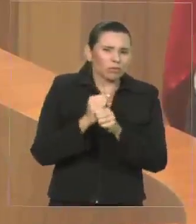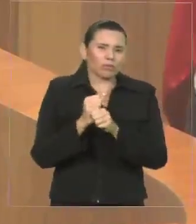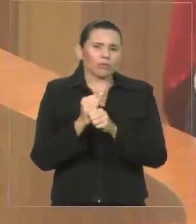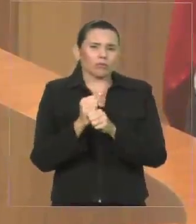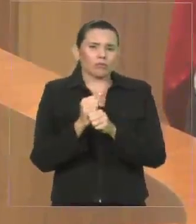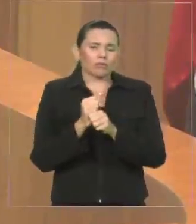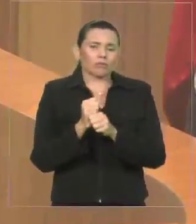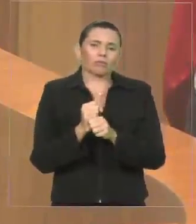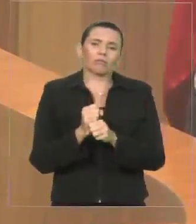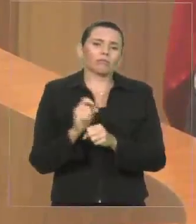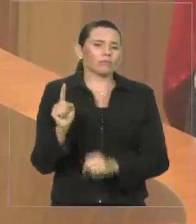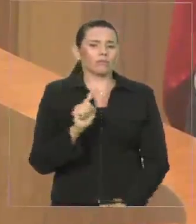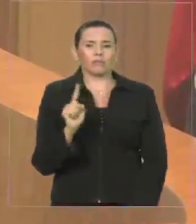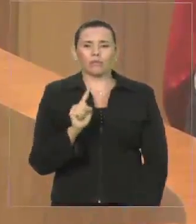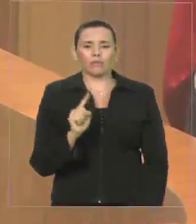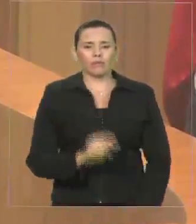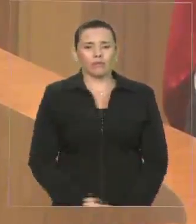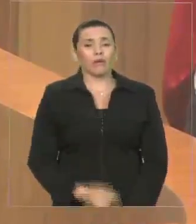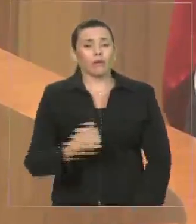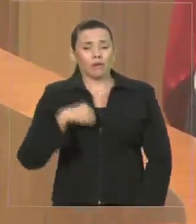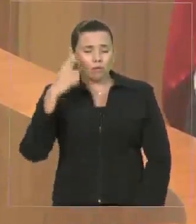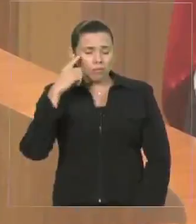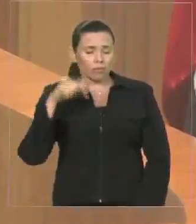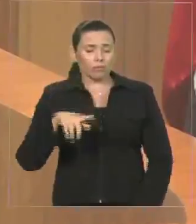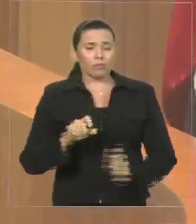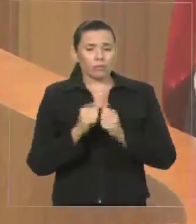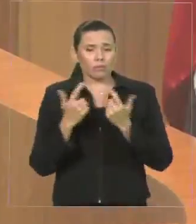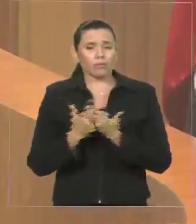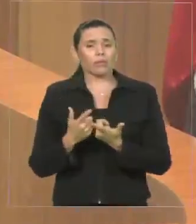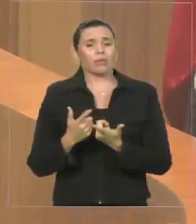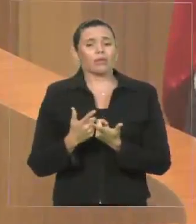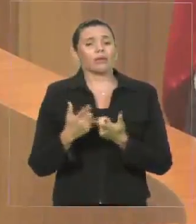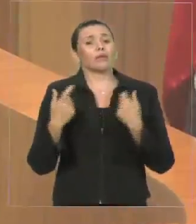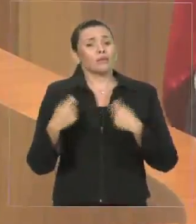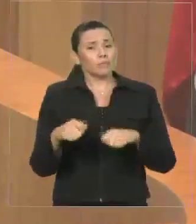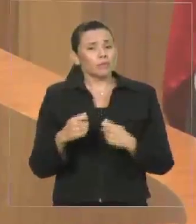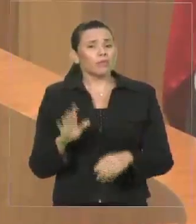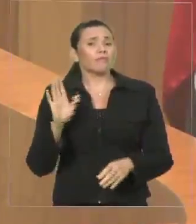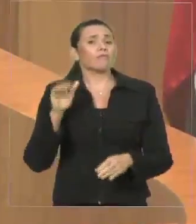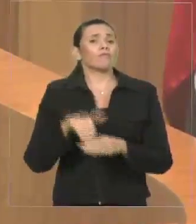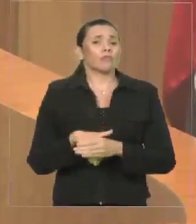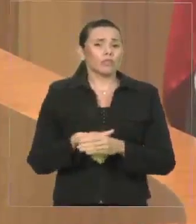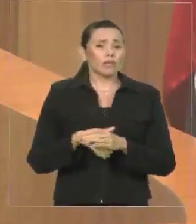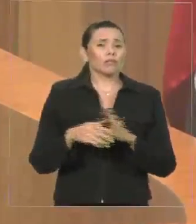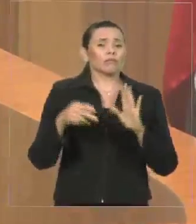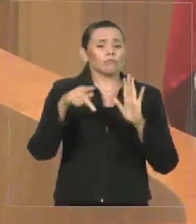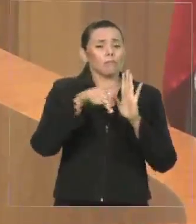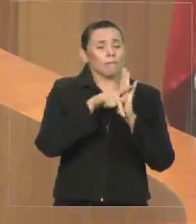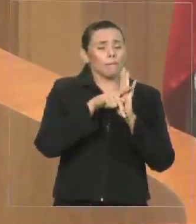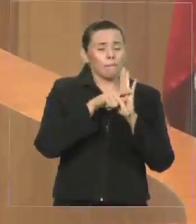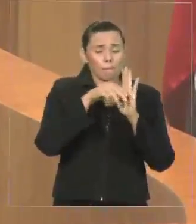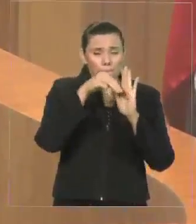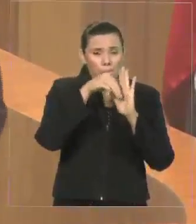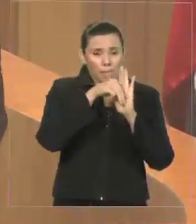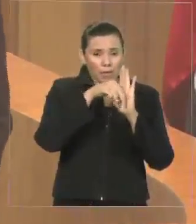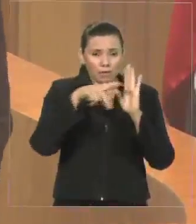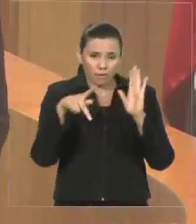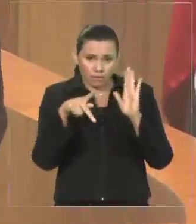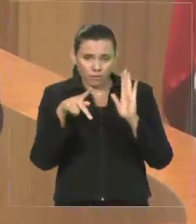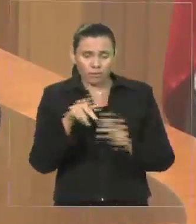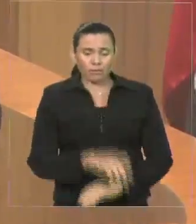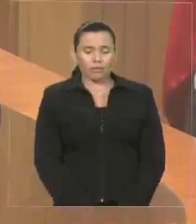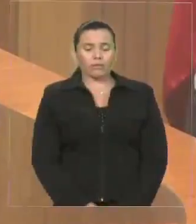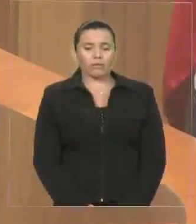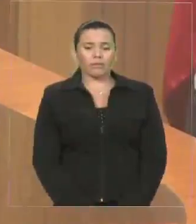não. Acho que essa casa merece, daqui para frente, a votar medidas provisórias que estejam dentro daquilo